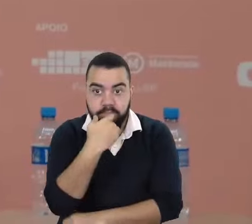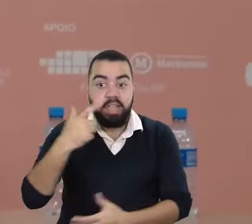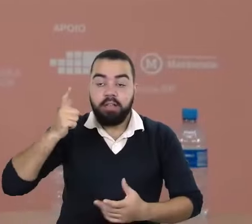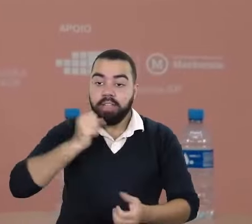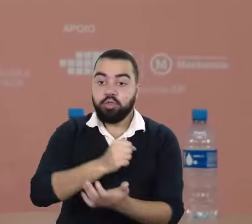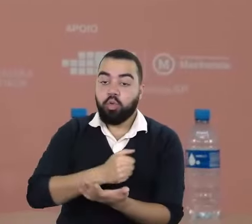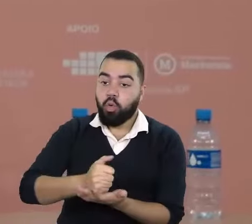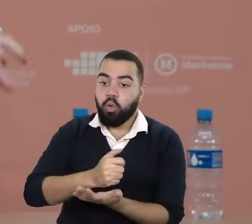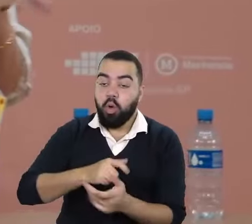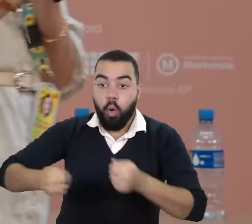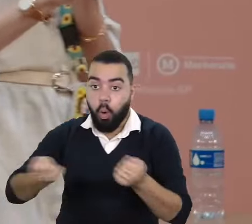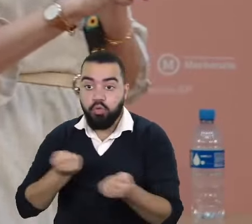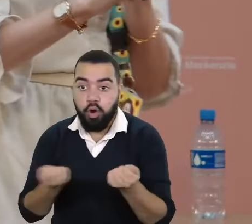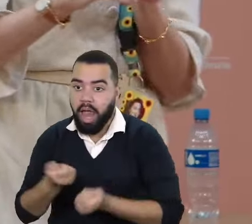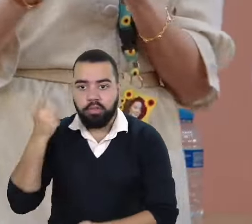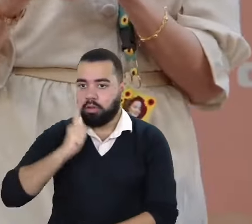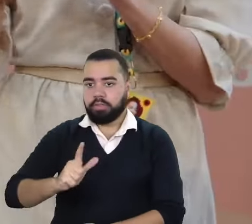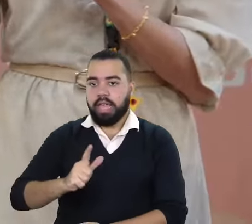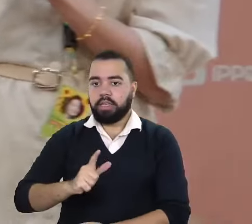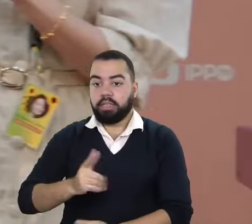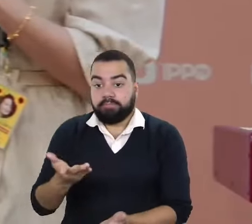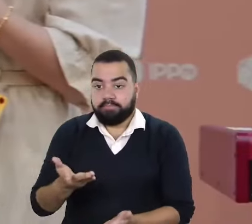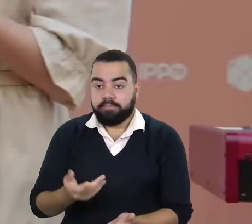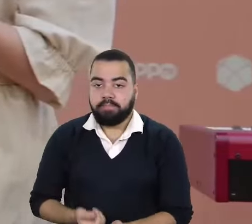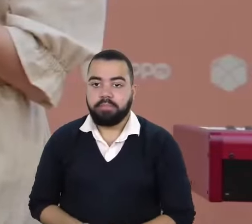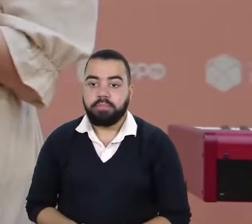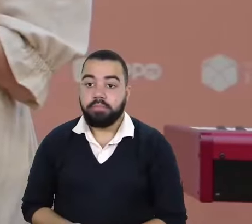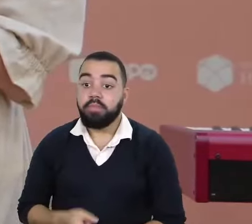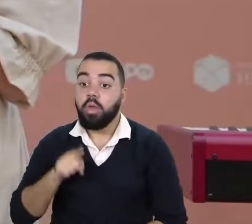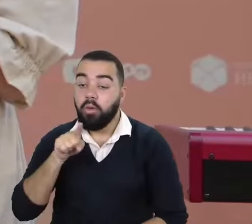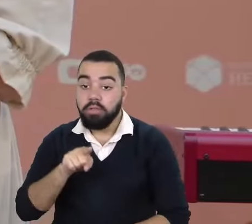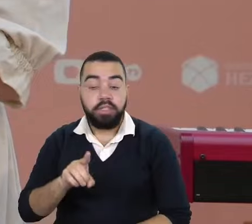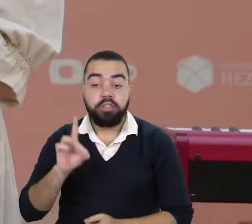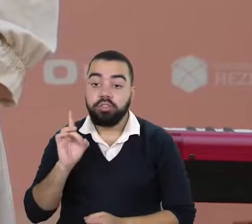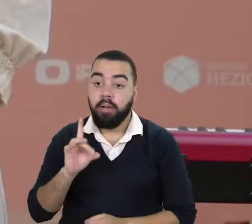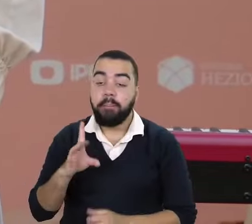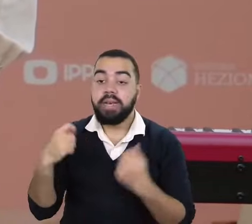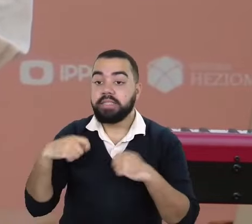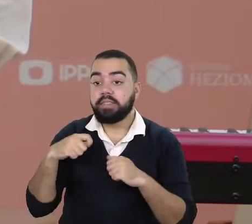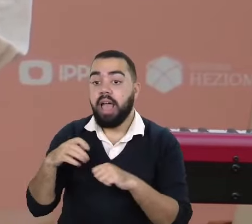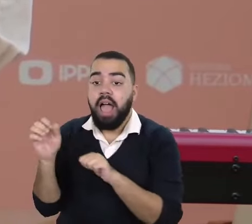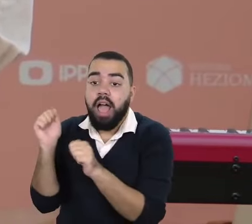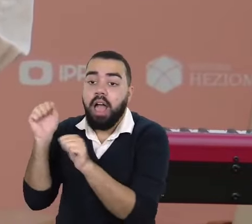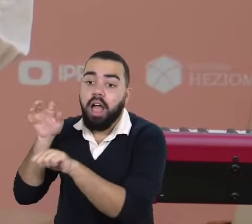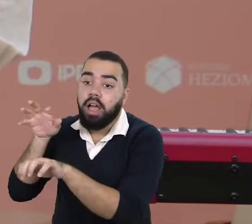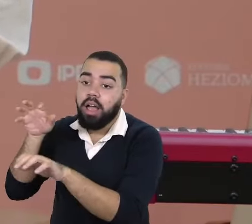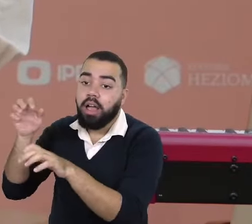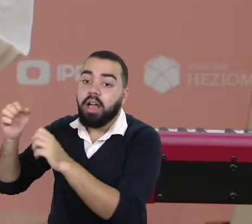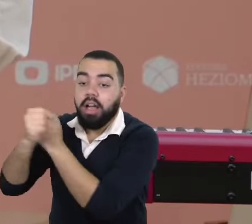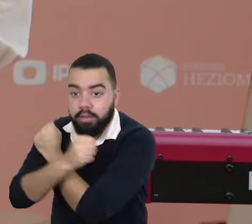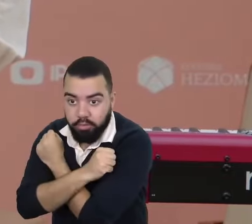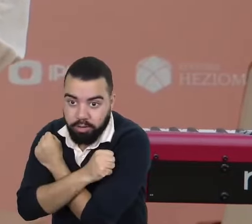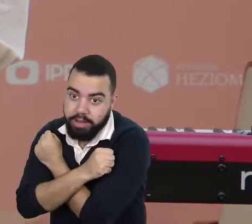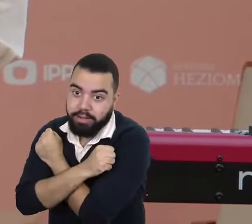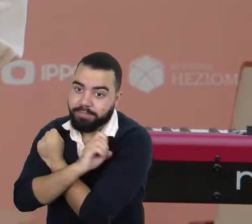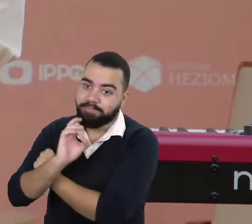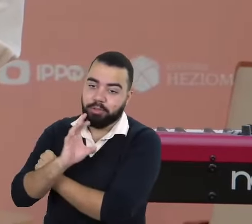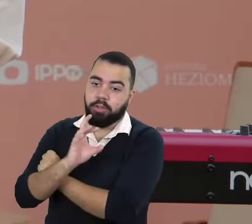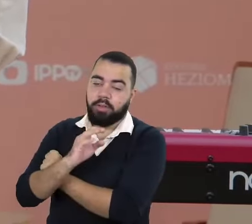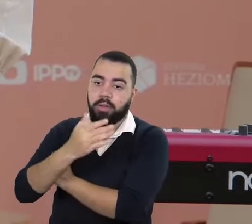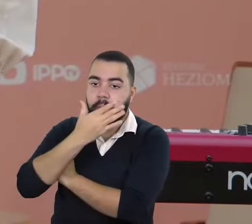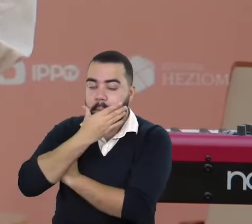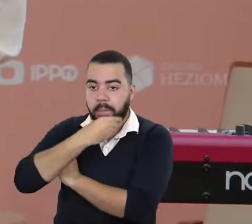é interessante porque você não precisa saber muito, você só precisa acolher. E meu pai não sabe muito. Até porque o que ele sabe,